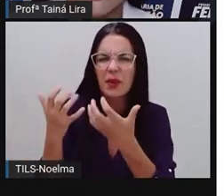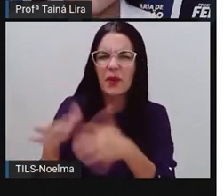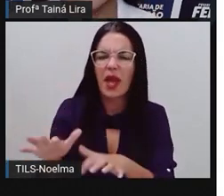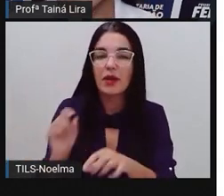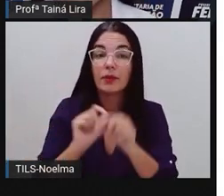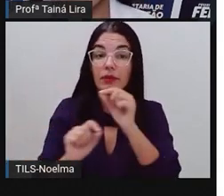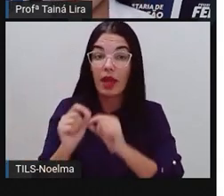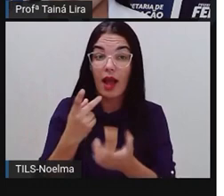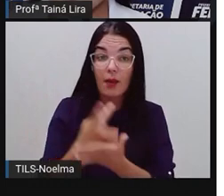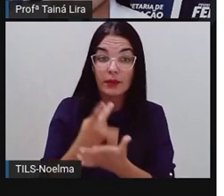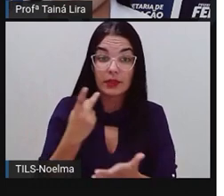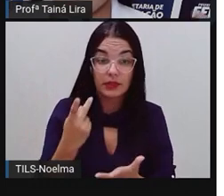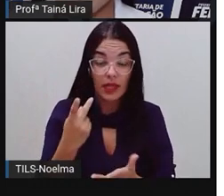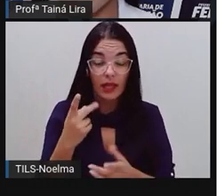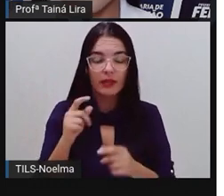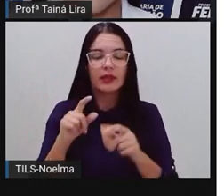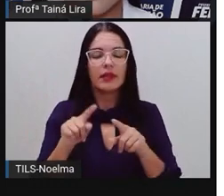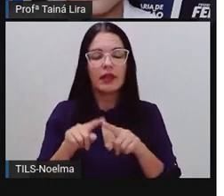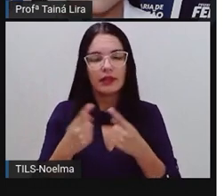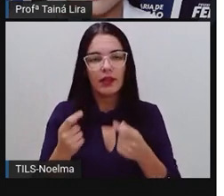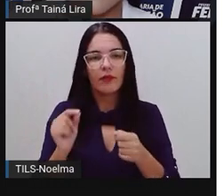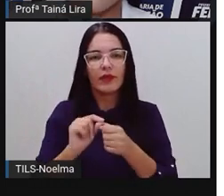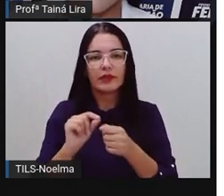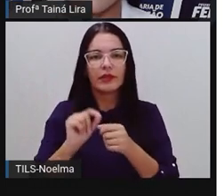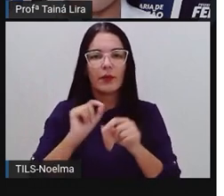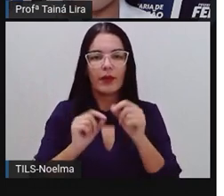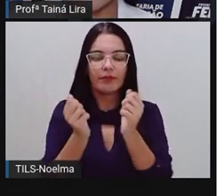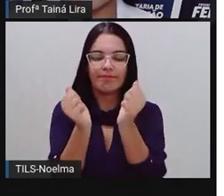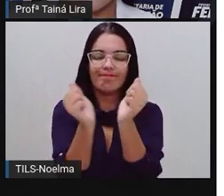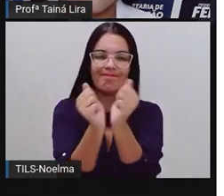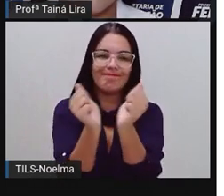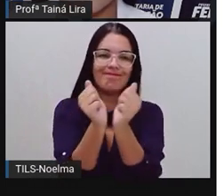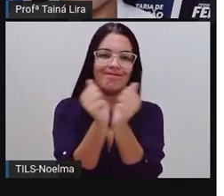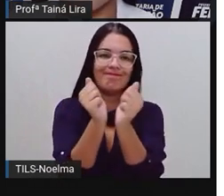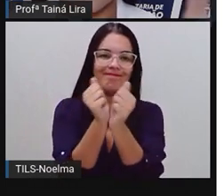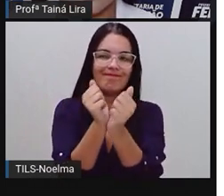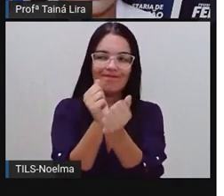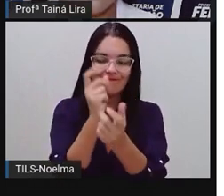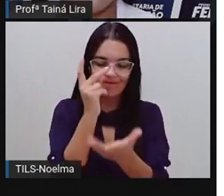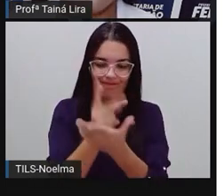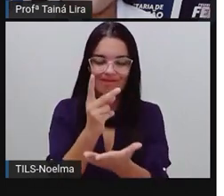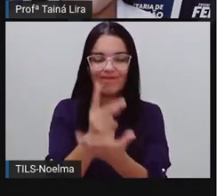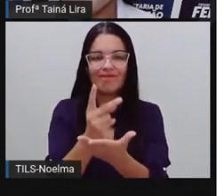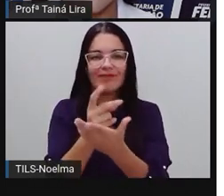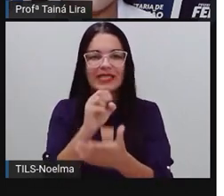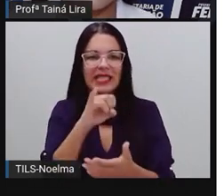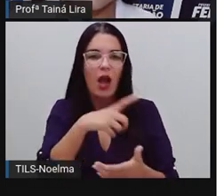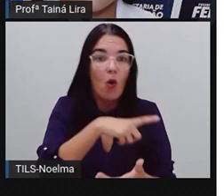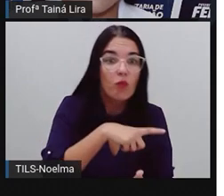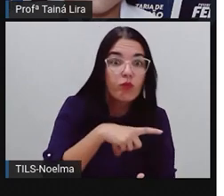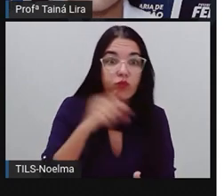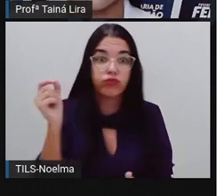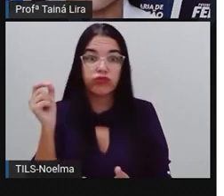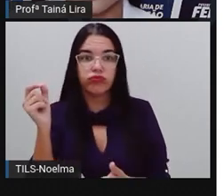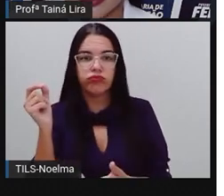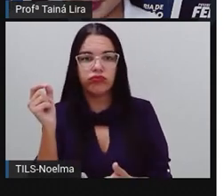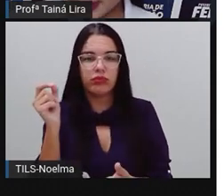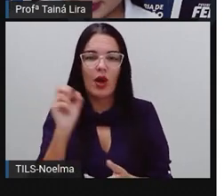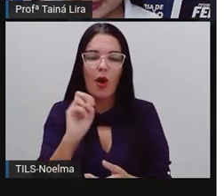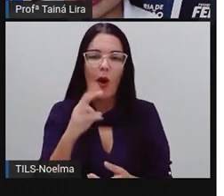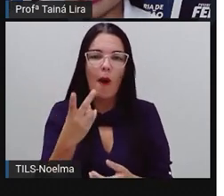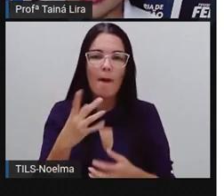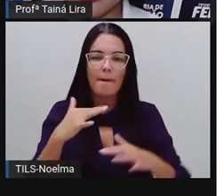do Oceano E aí eles eram uma correcta dos para evitar qualquer tipo aí de tentativa de fuga né